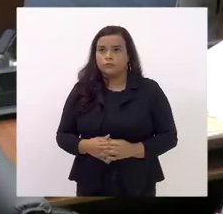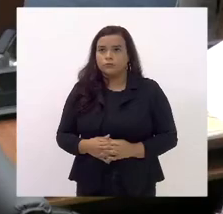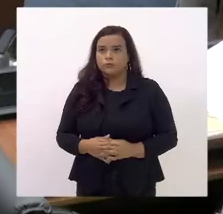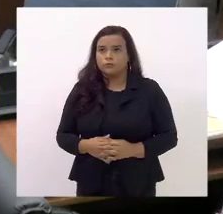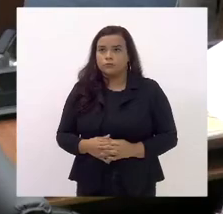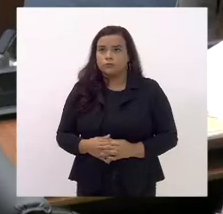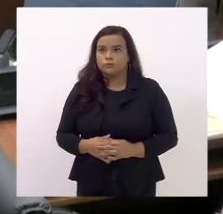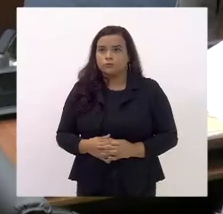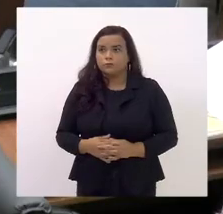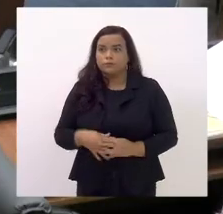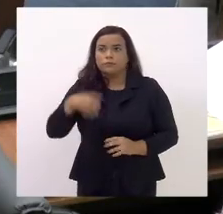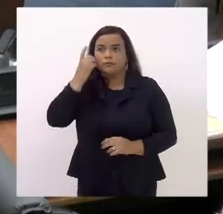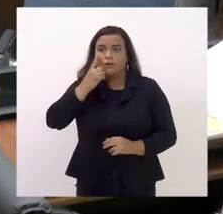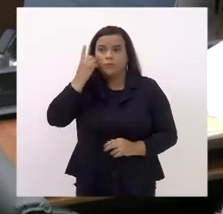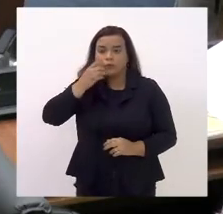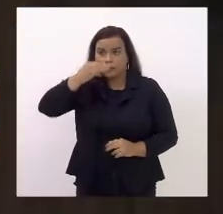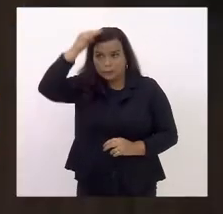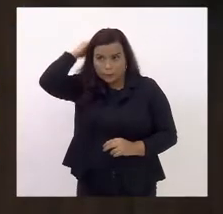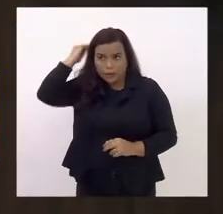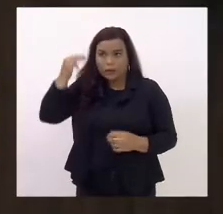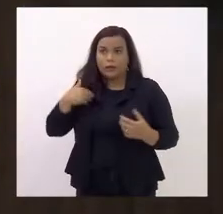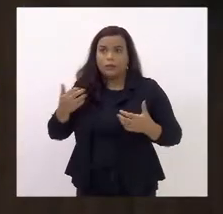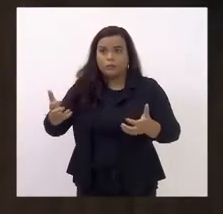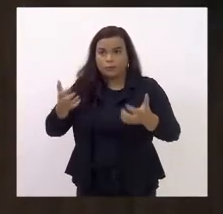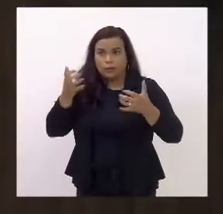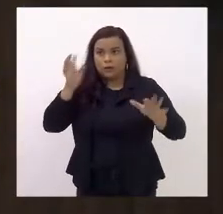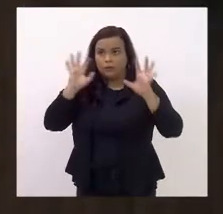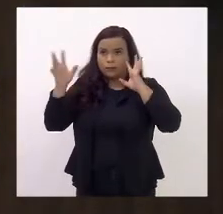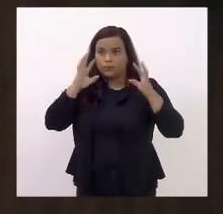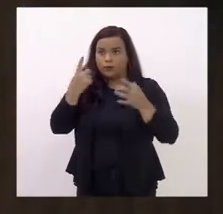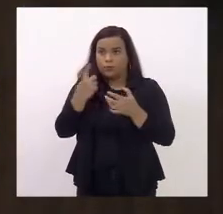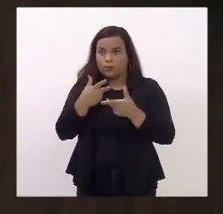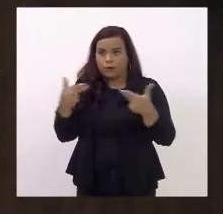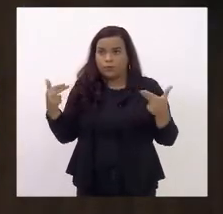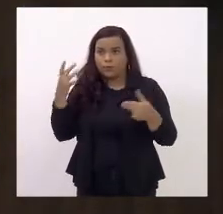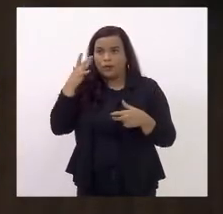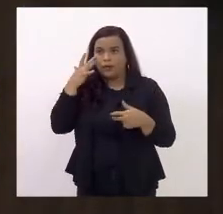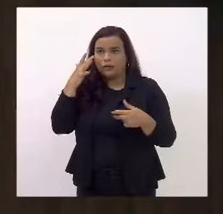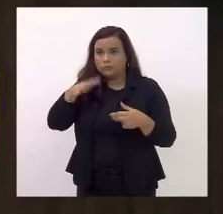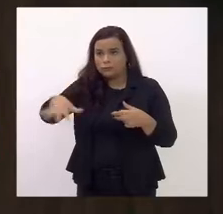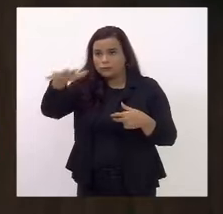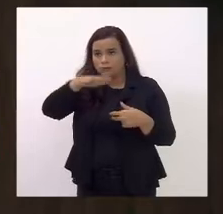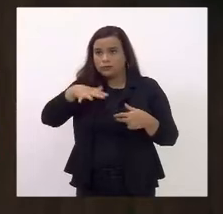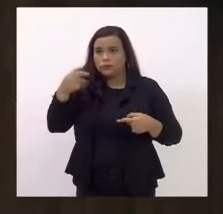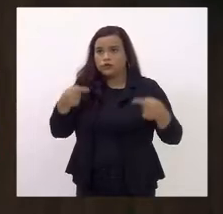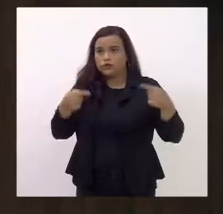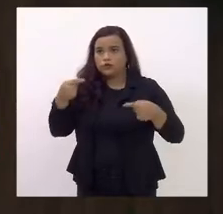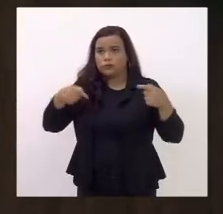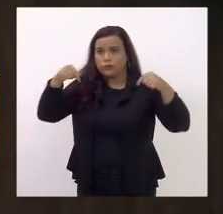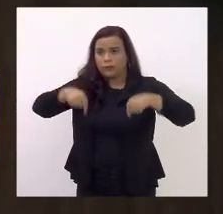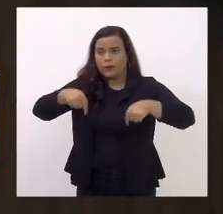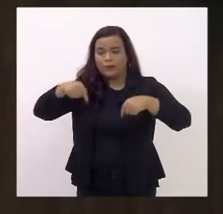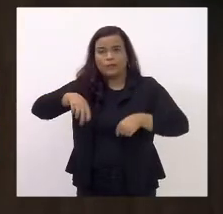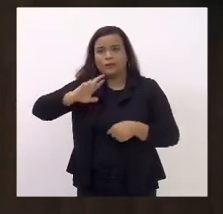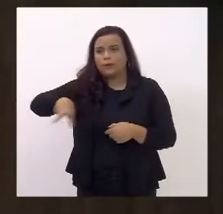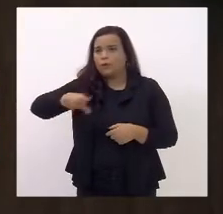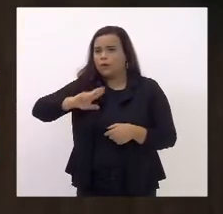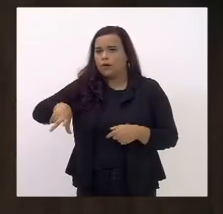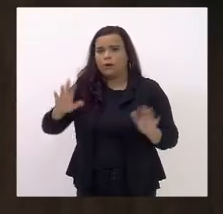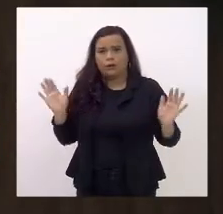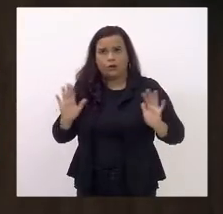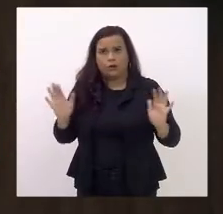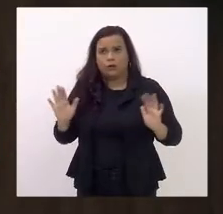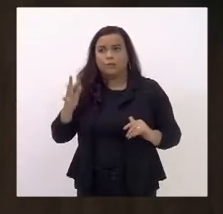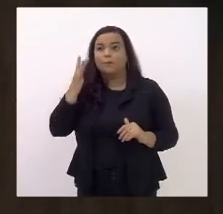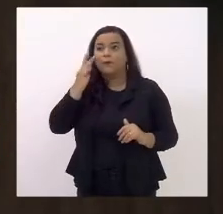Não. Deputado Márcio, eu queria só fazer uma ponderação, acho que o cenário da discussão não é aqui agora, né? Mas